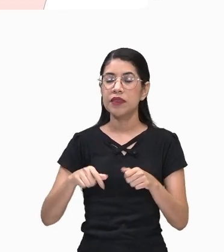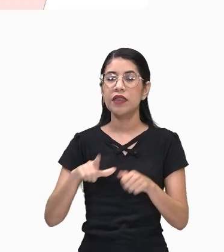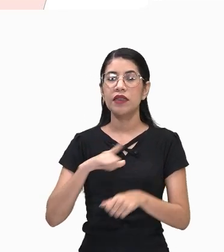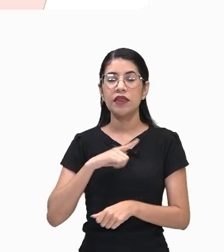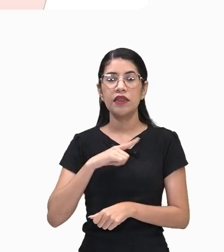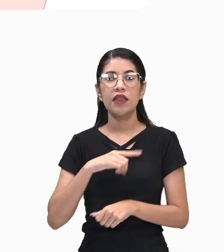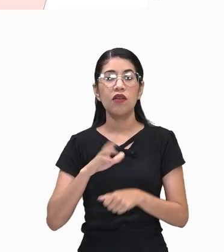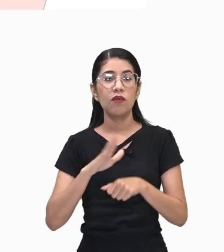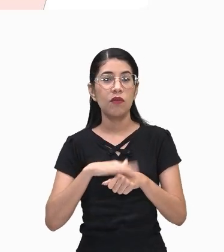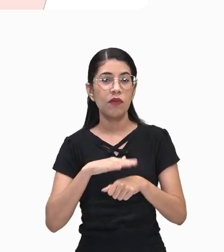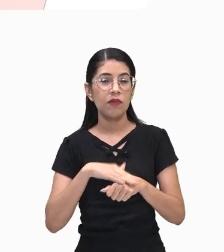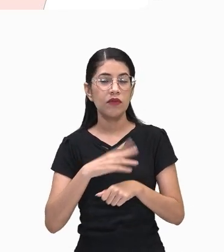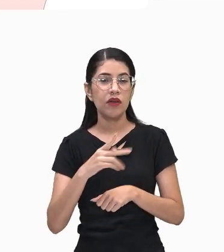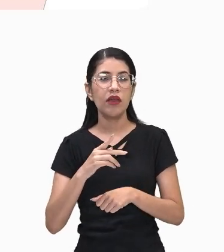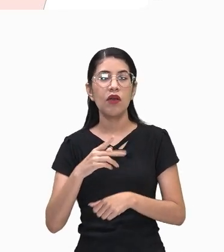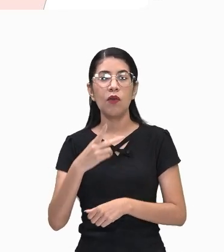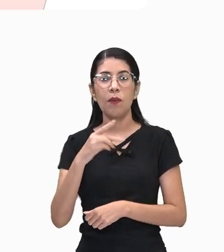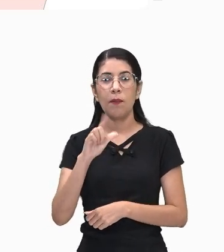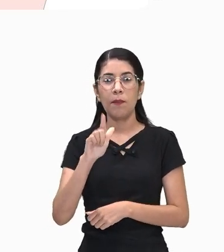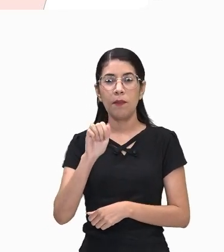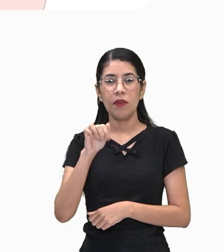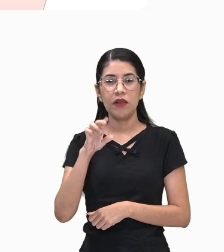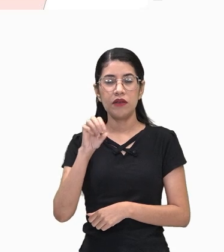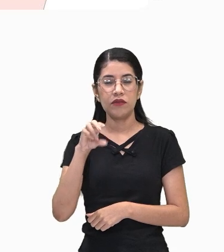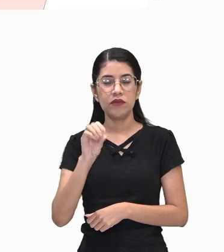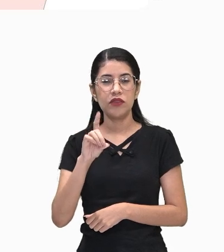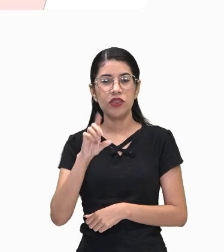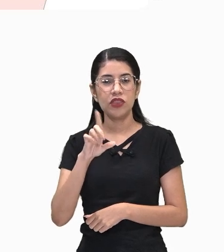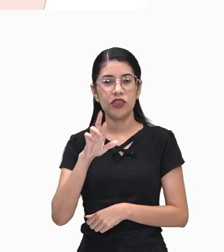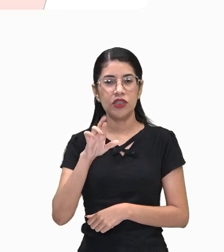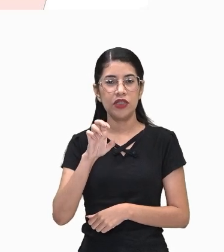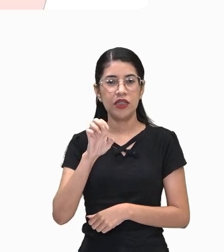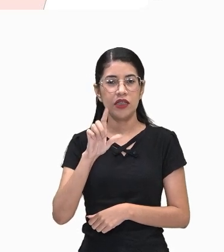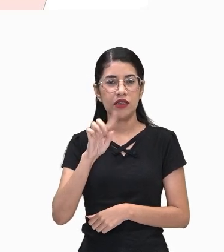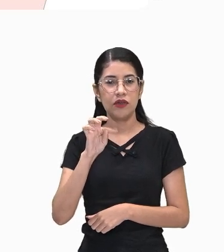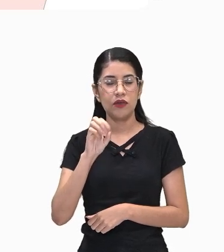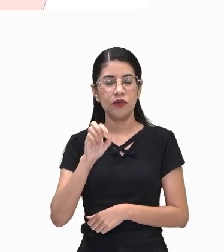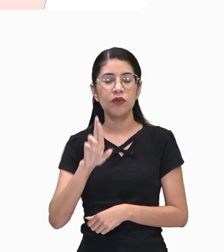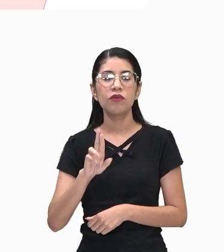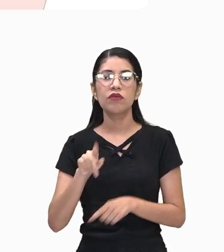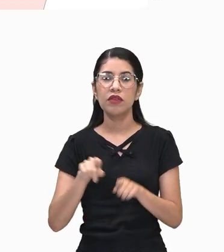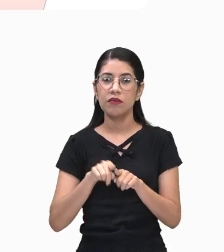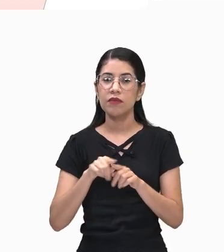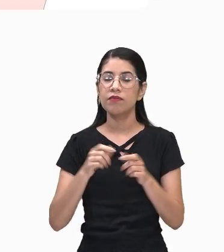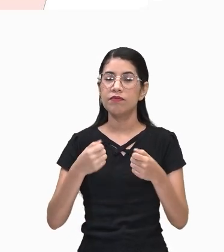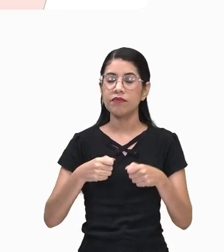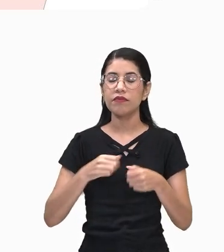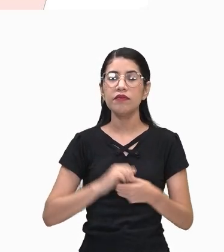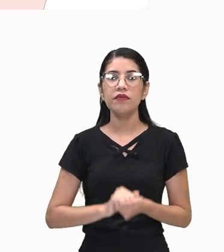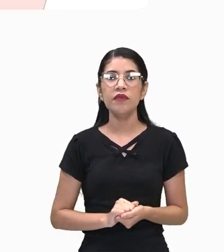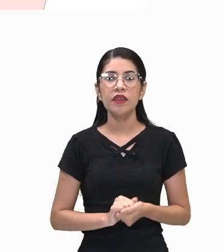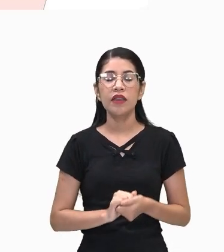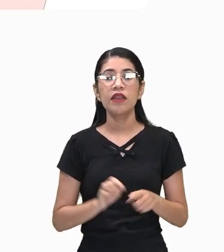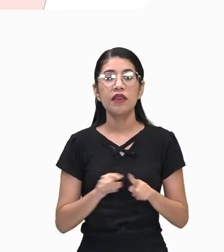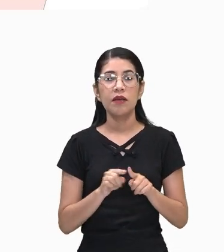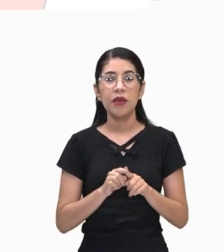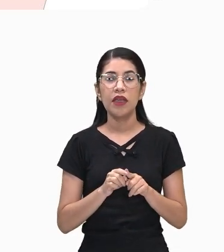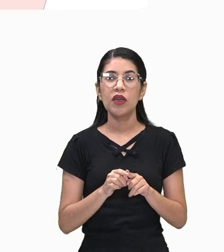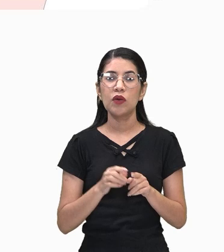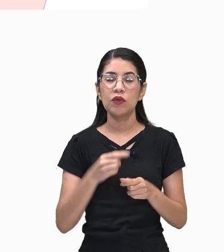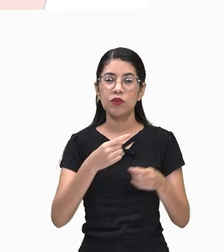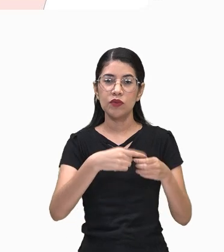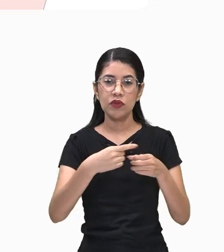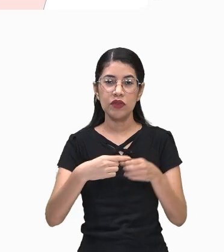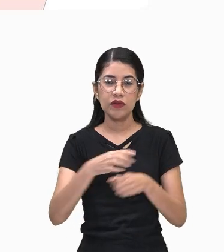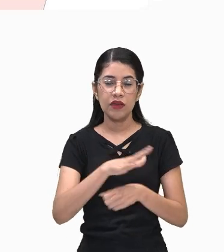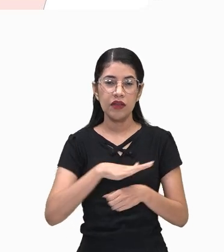plano diretor. Então, é obrigatório também para aqueles municípios que fazem parte de regiões